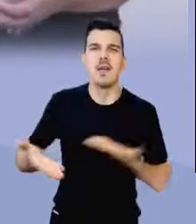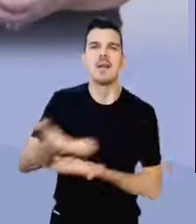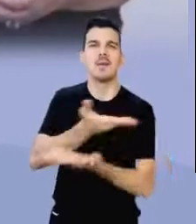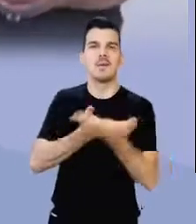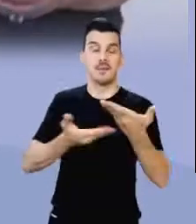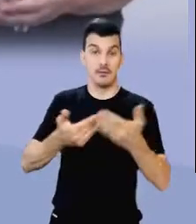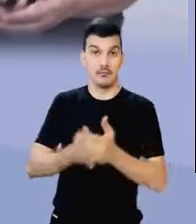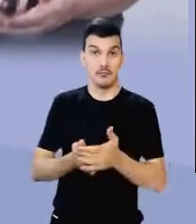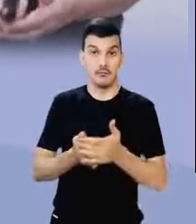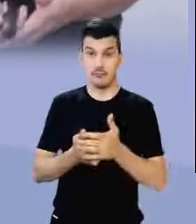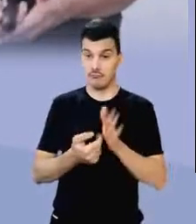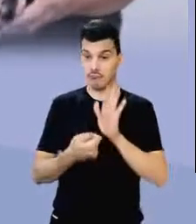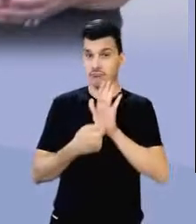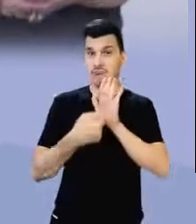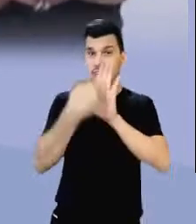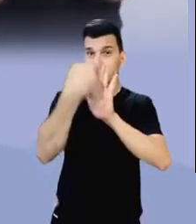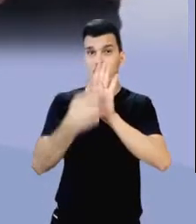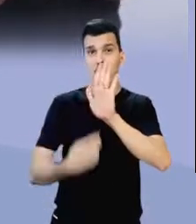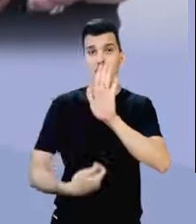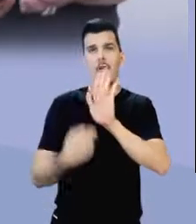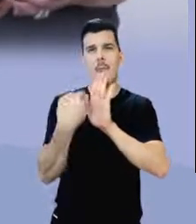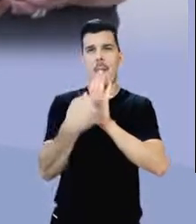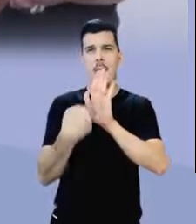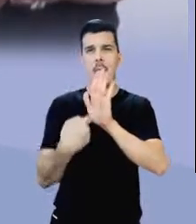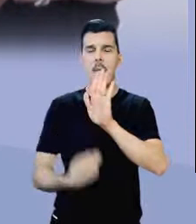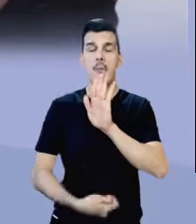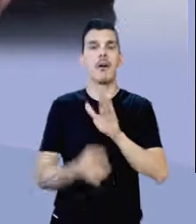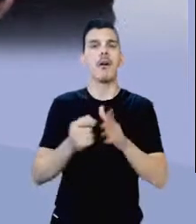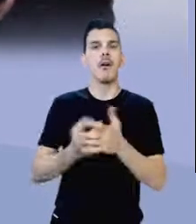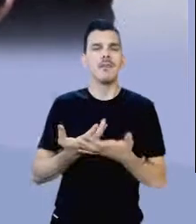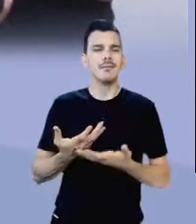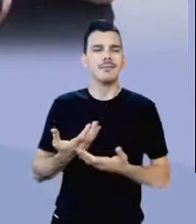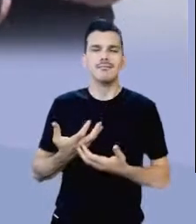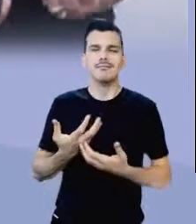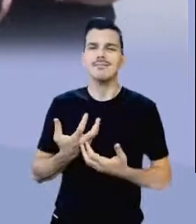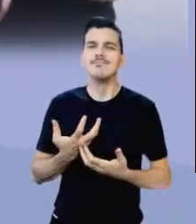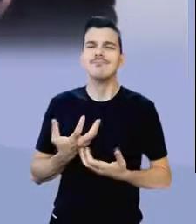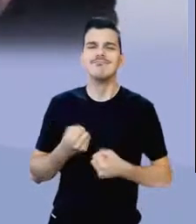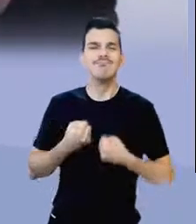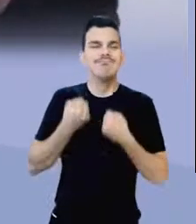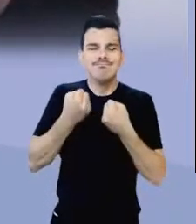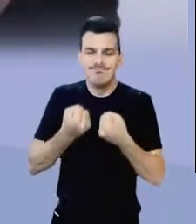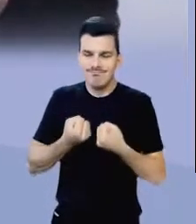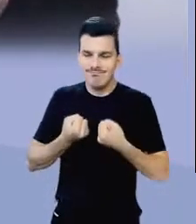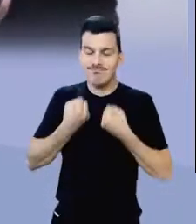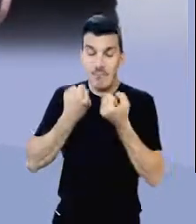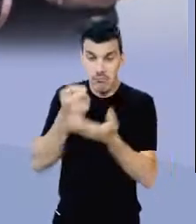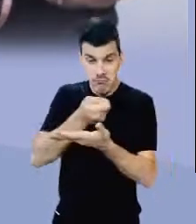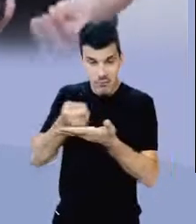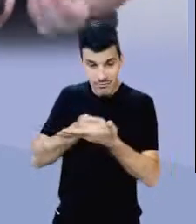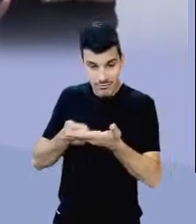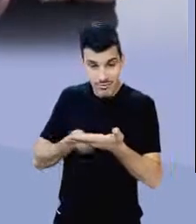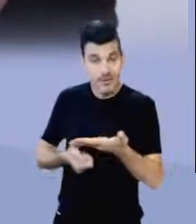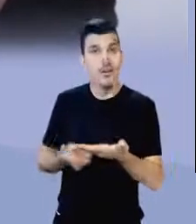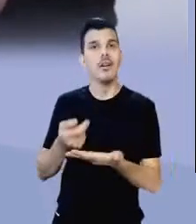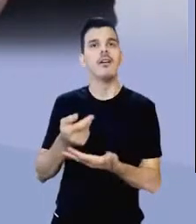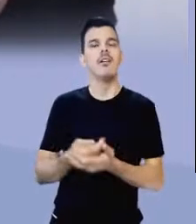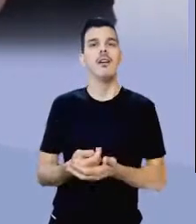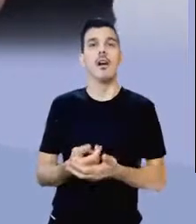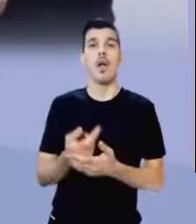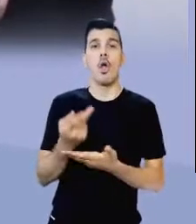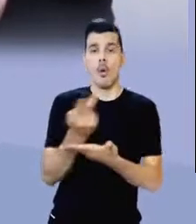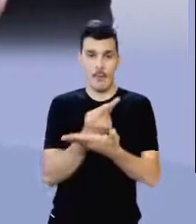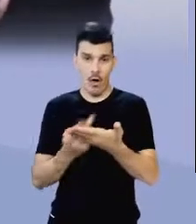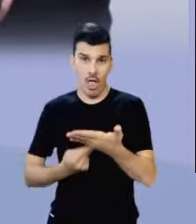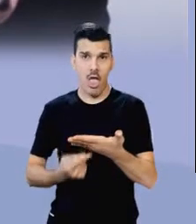democrático. Então ele confessa sua impotência, porque ele era o poeta, o criador da poesia.